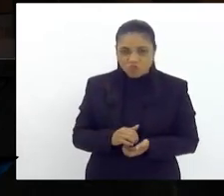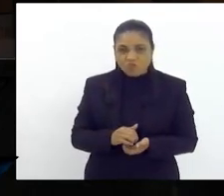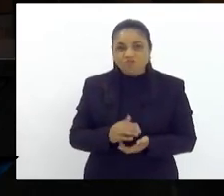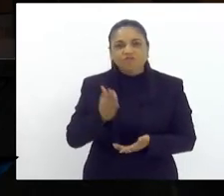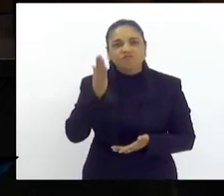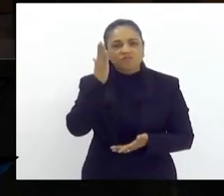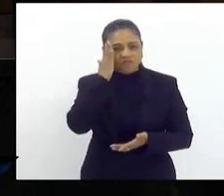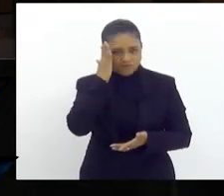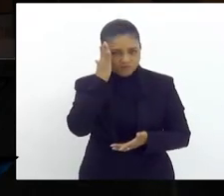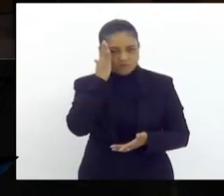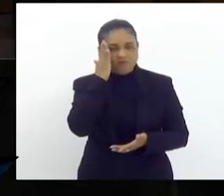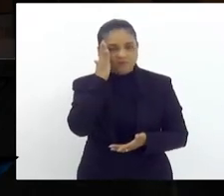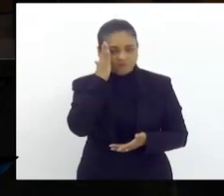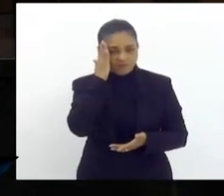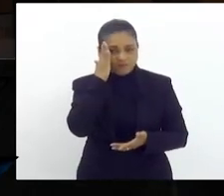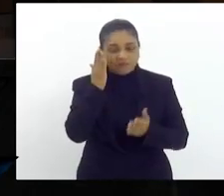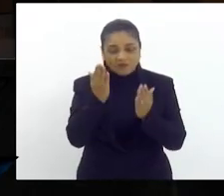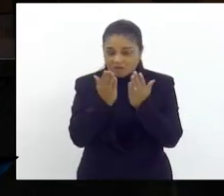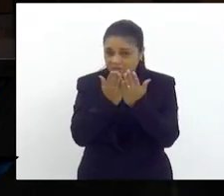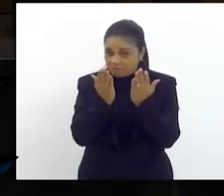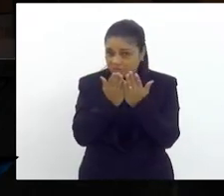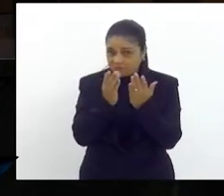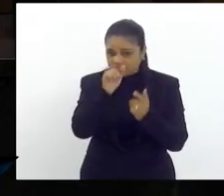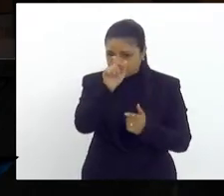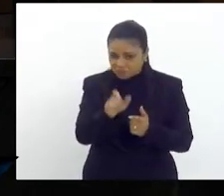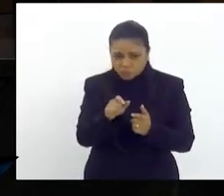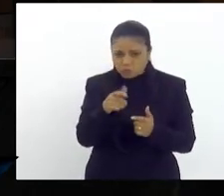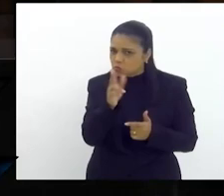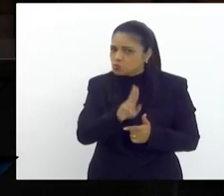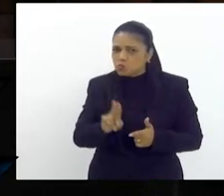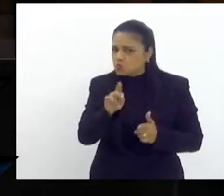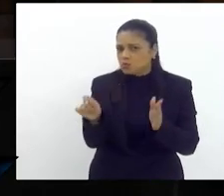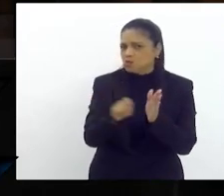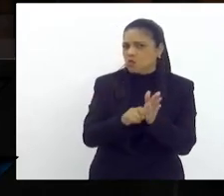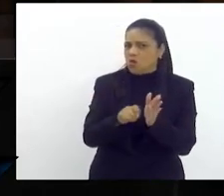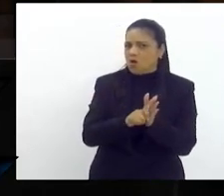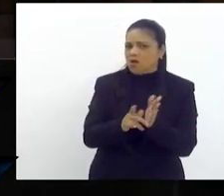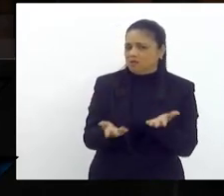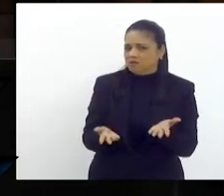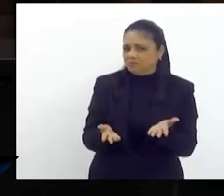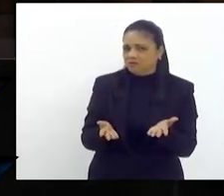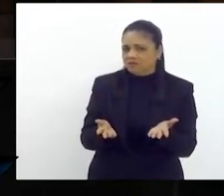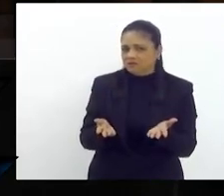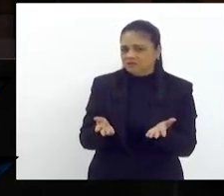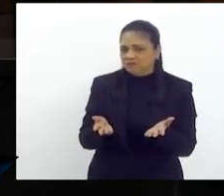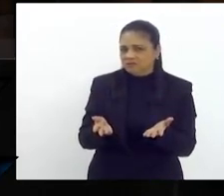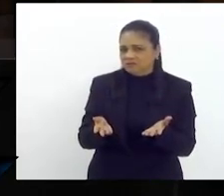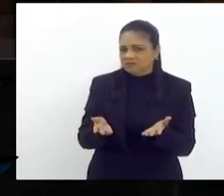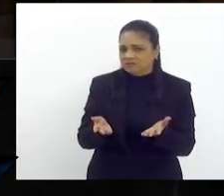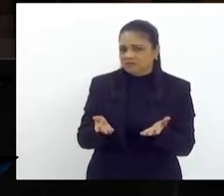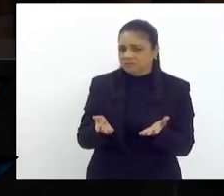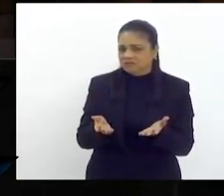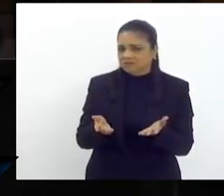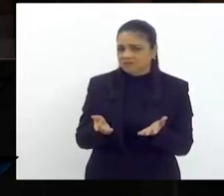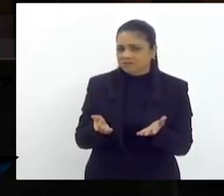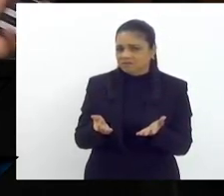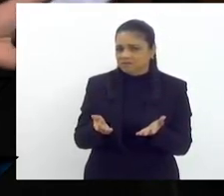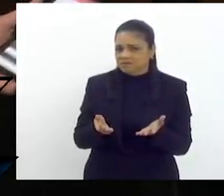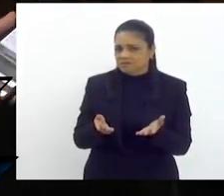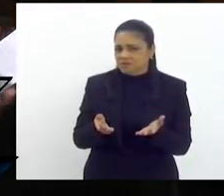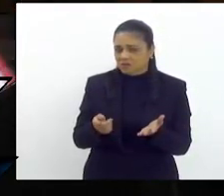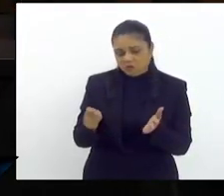sabemos perfeitamente que evangélico não usa droga não faz não